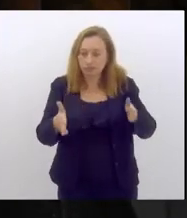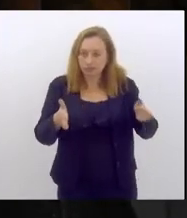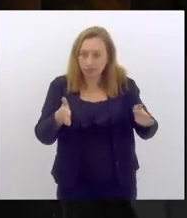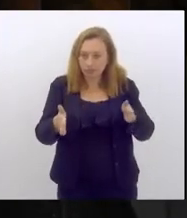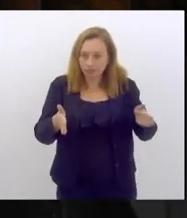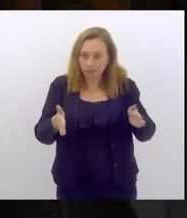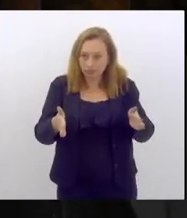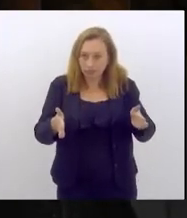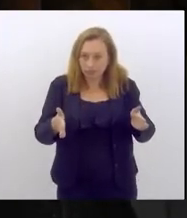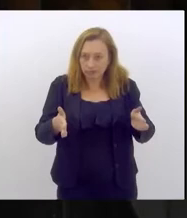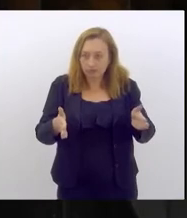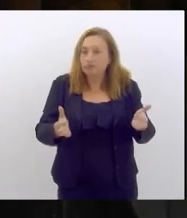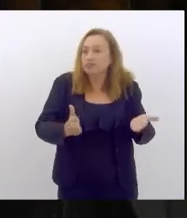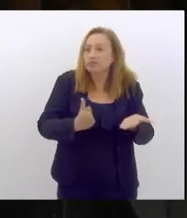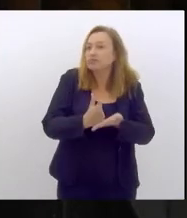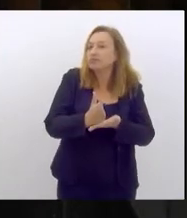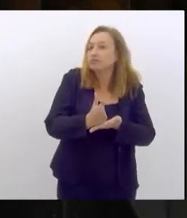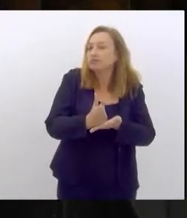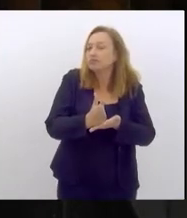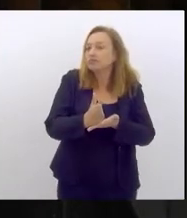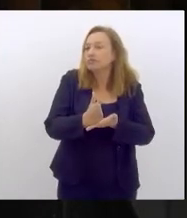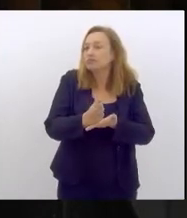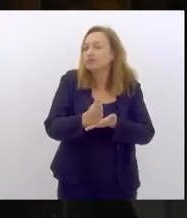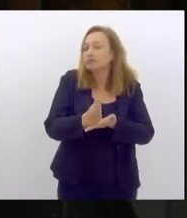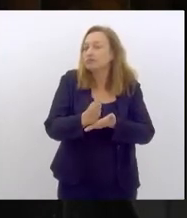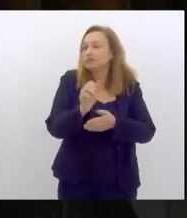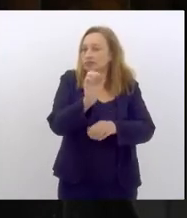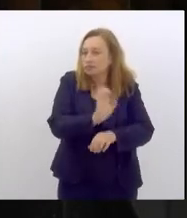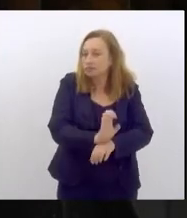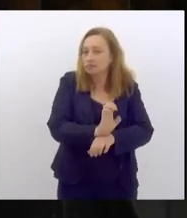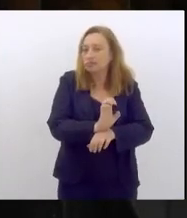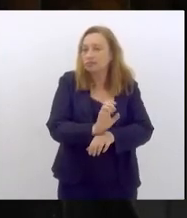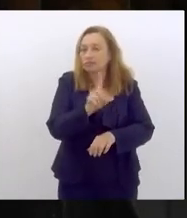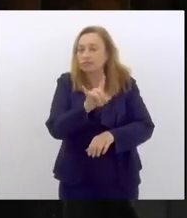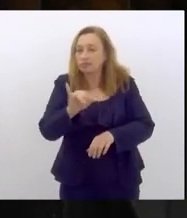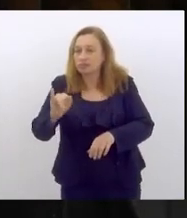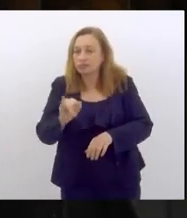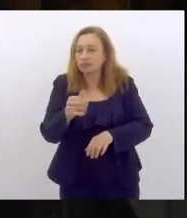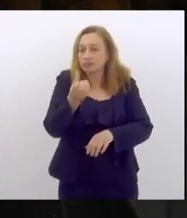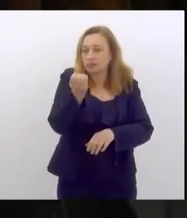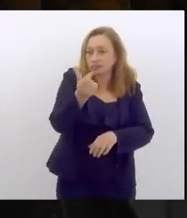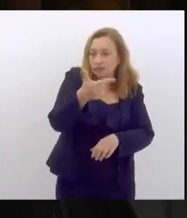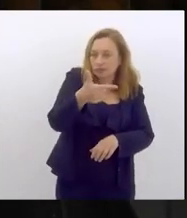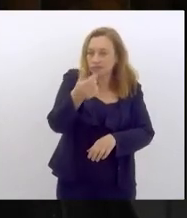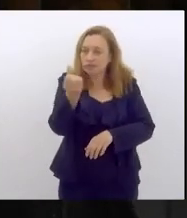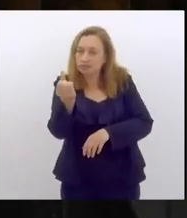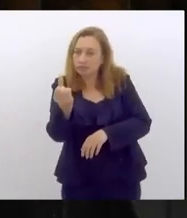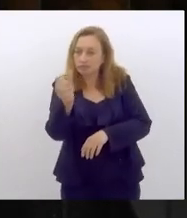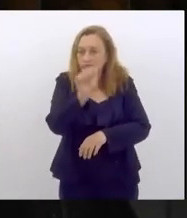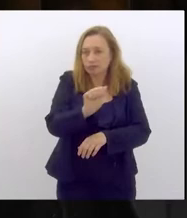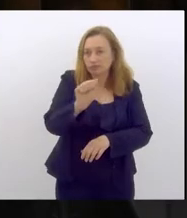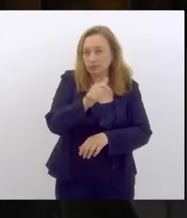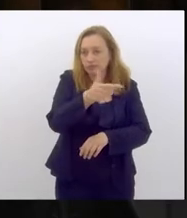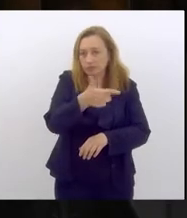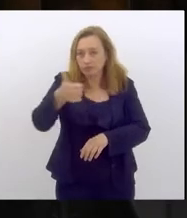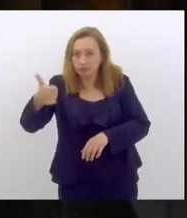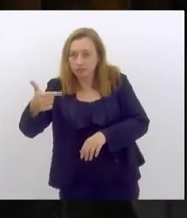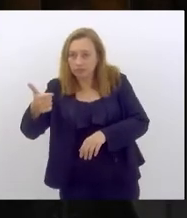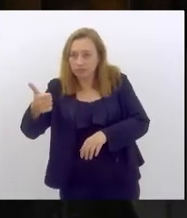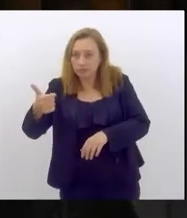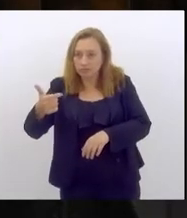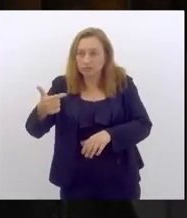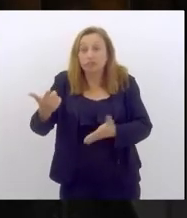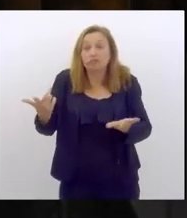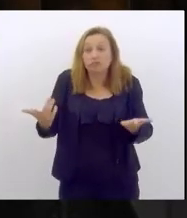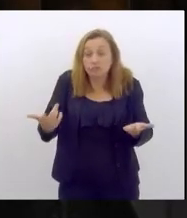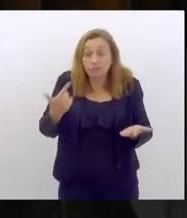para ser aprovada a nível estadual no dia 26 de agosto de 2022, e descobre